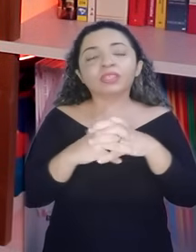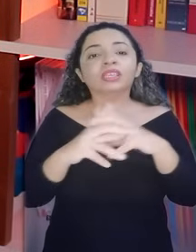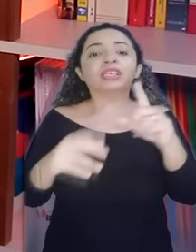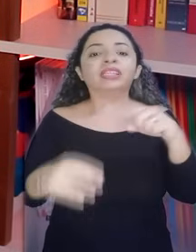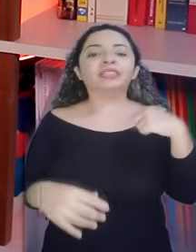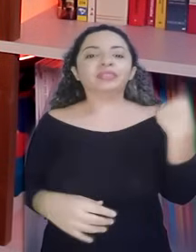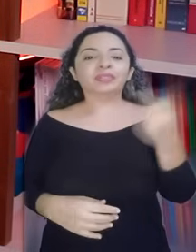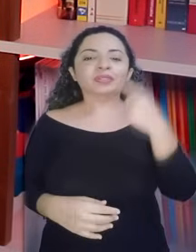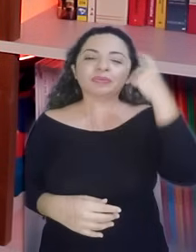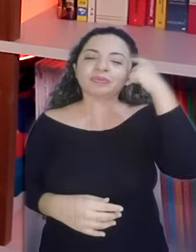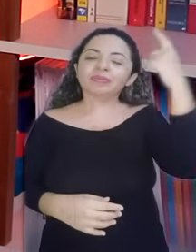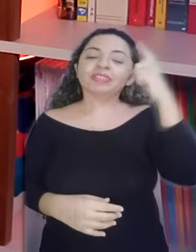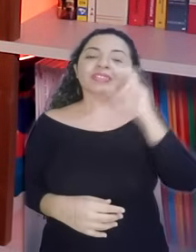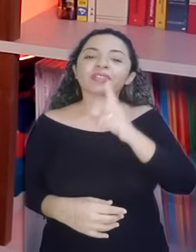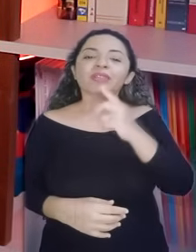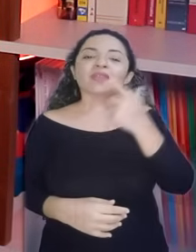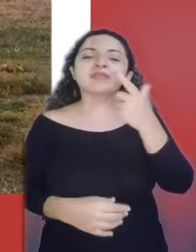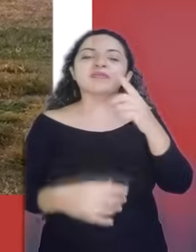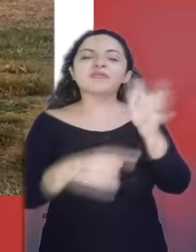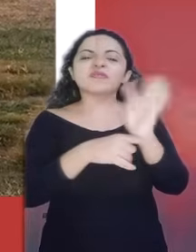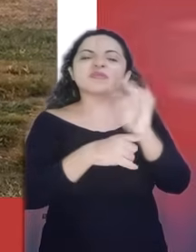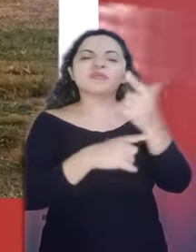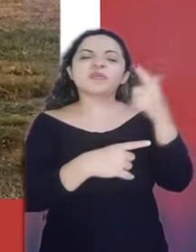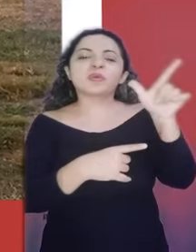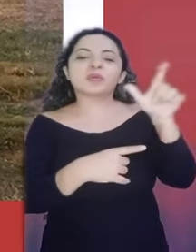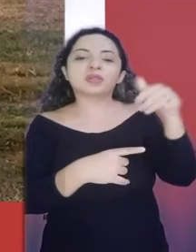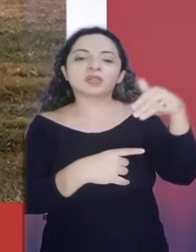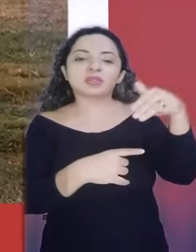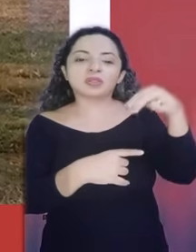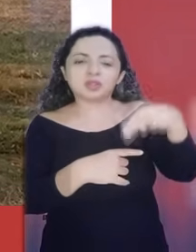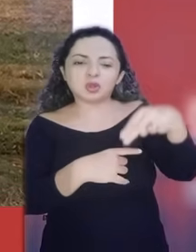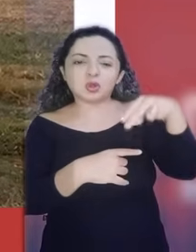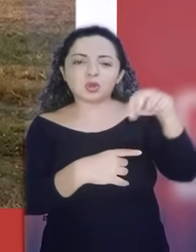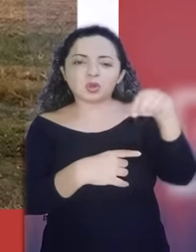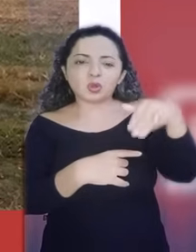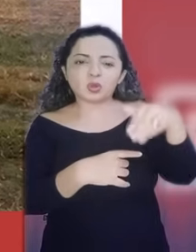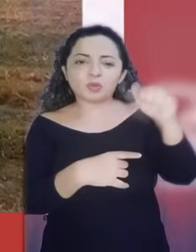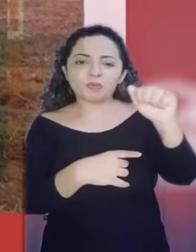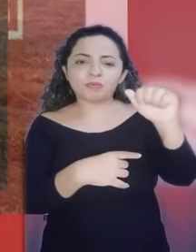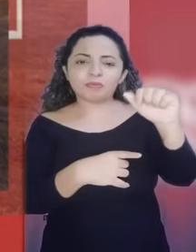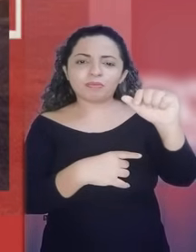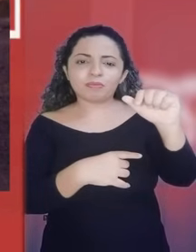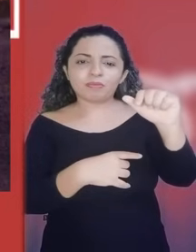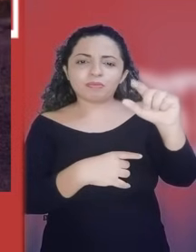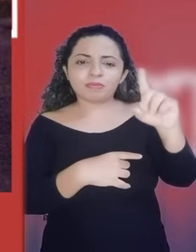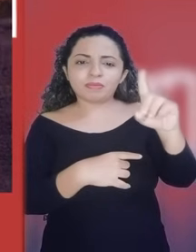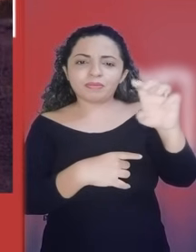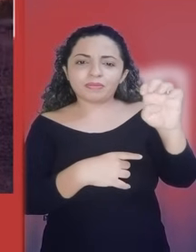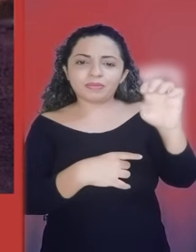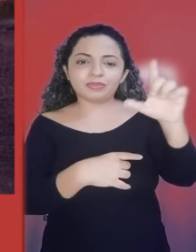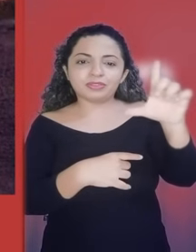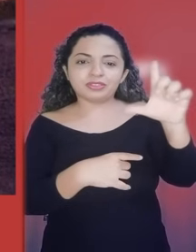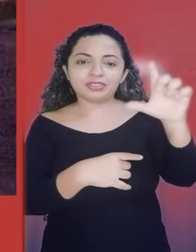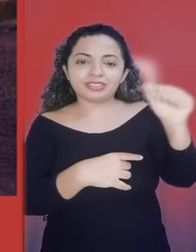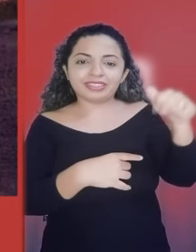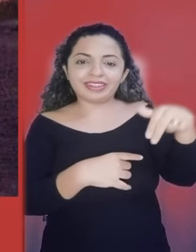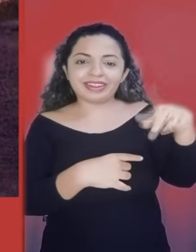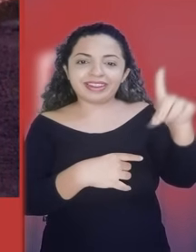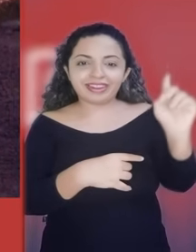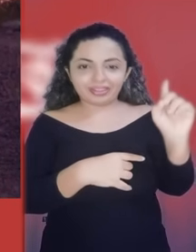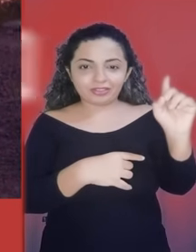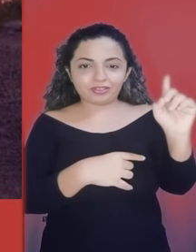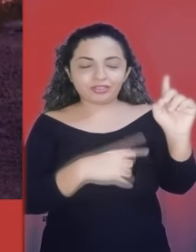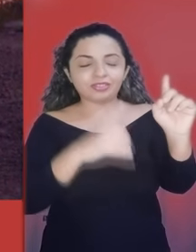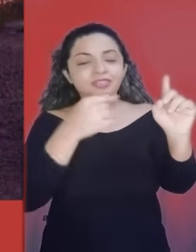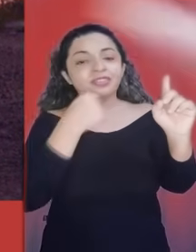remete ao Nomadland, né? O filme da Chloe Zhao, que ganhou o Oscar em 2020, interpretado magistralmente pela Frances McDormand, que